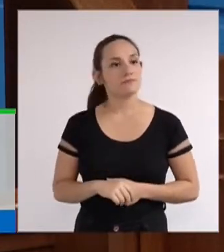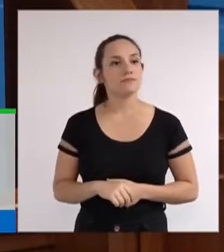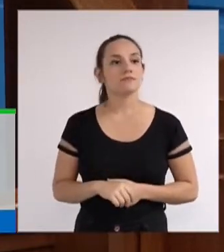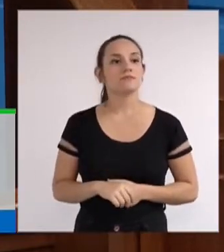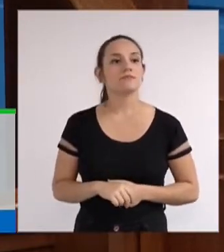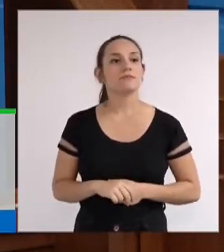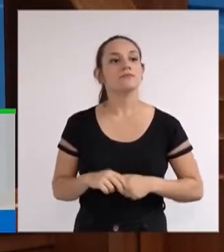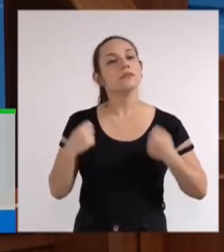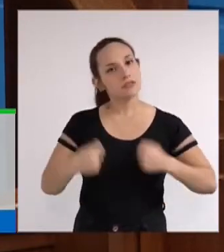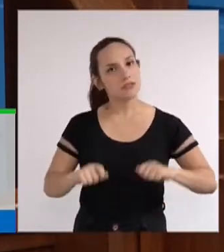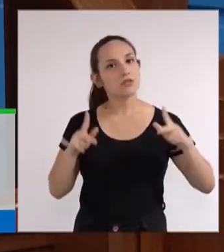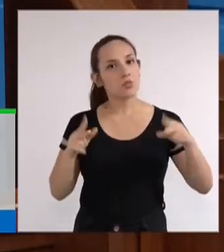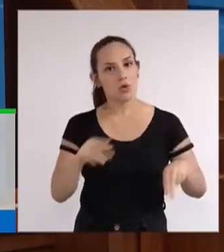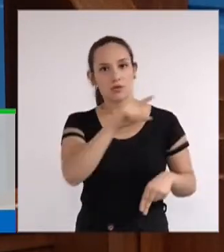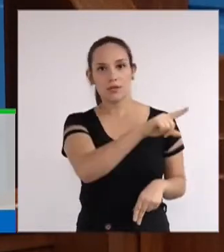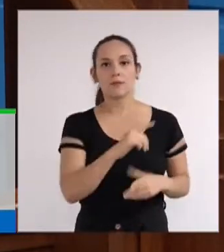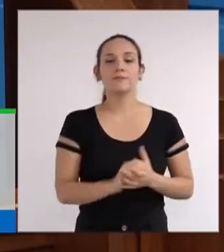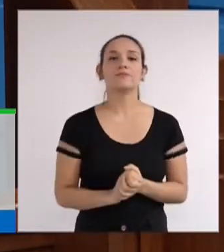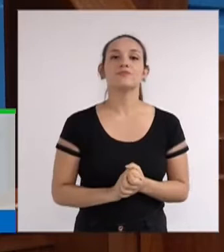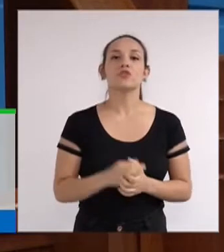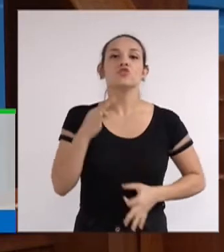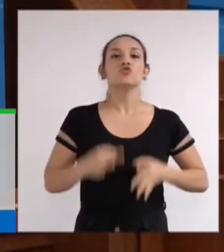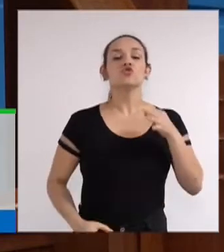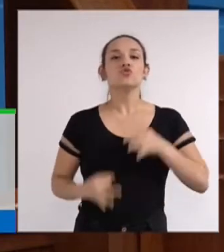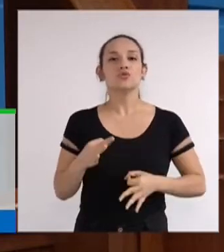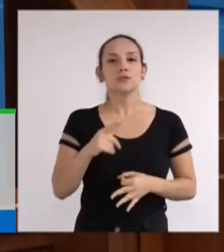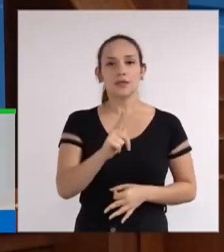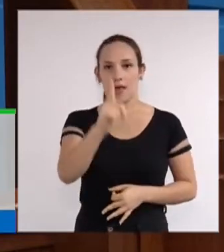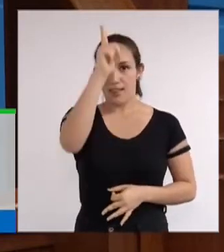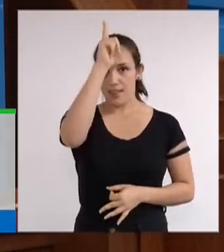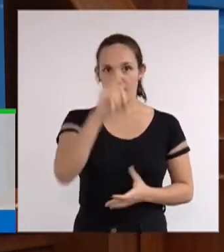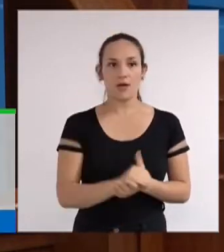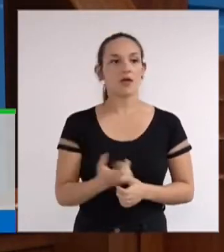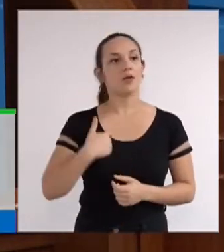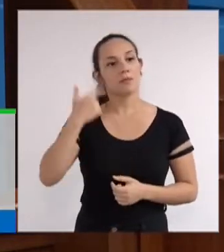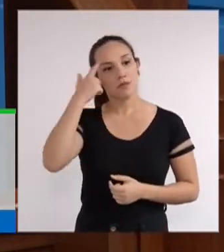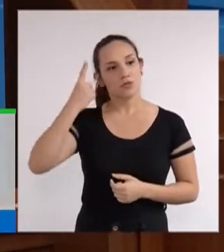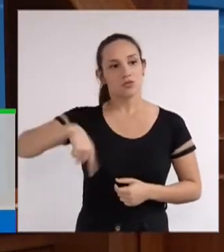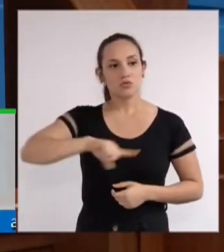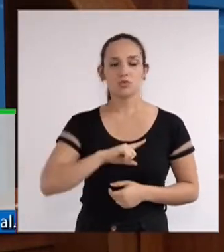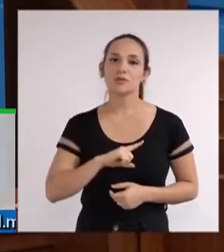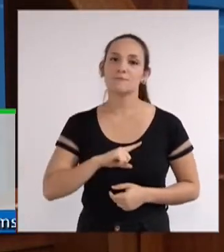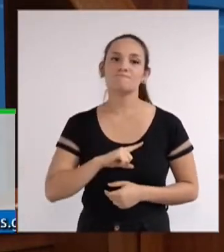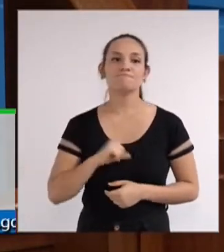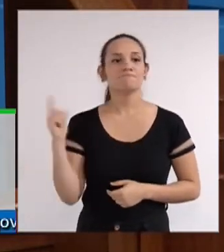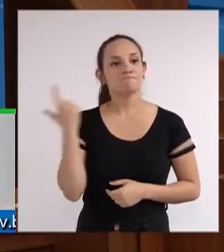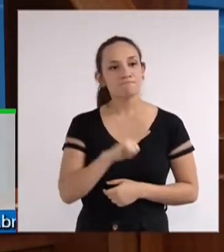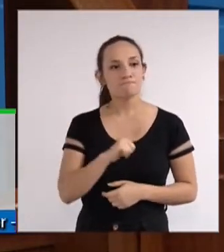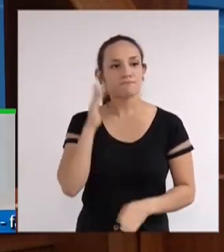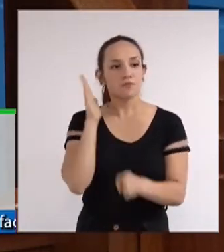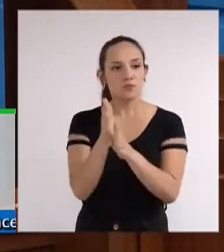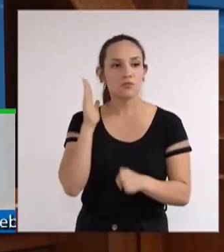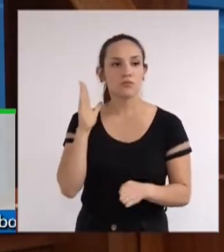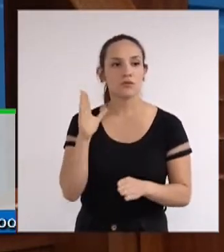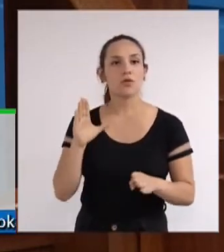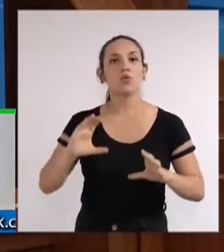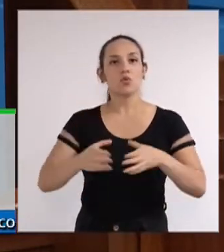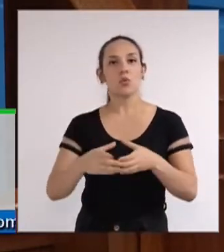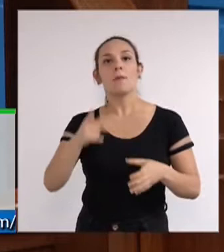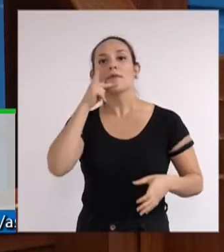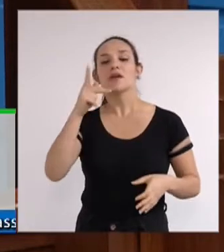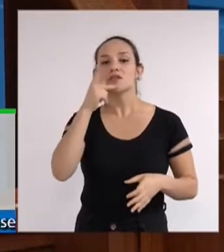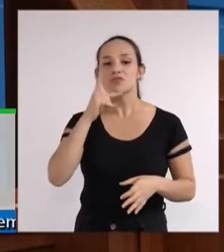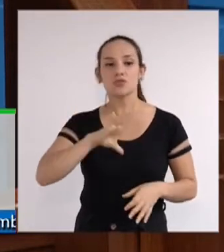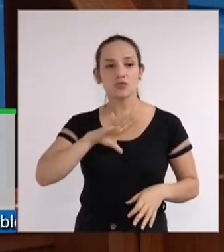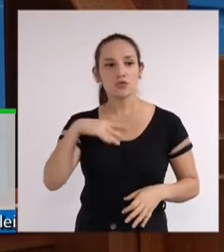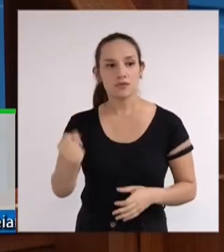Constitucional Alemã decretou. Eu espero que nós, ativistas, encontremos um partido político com essa coragem.